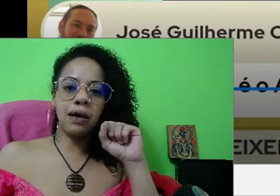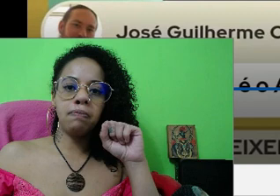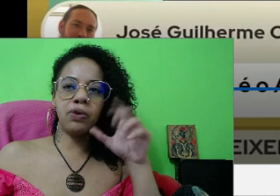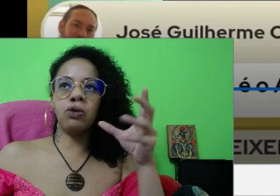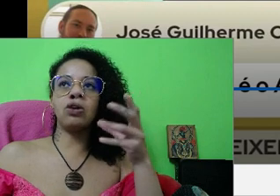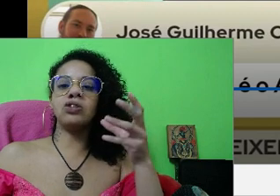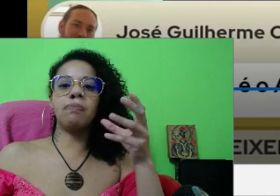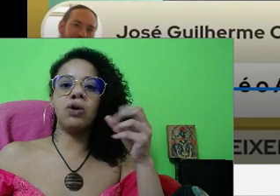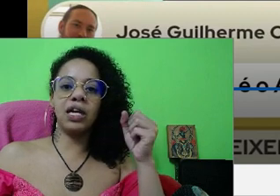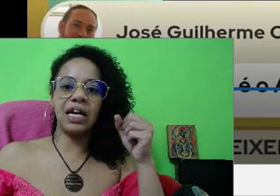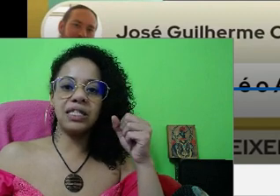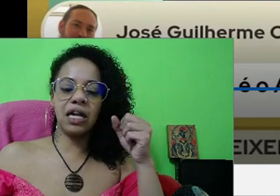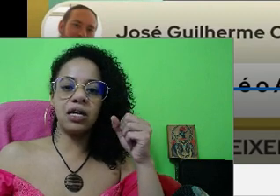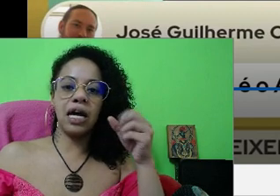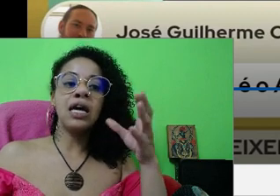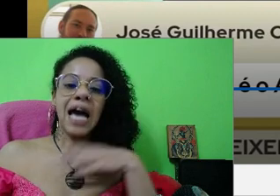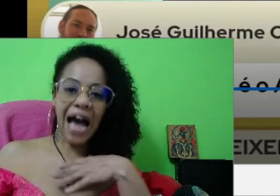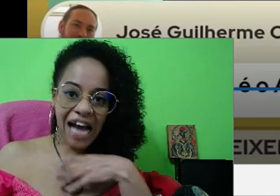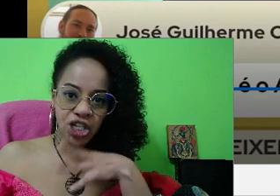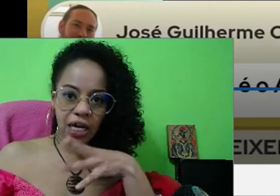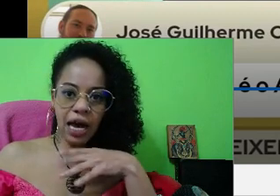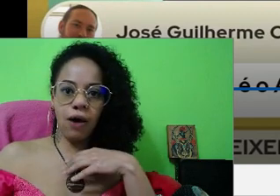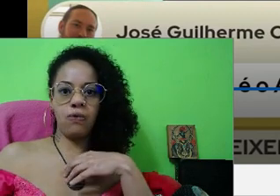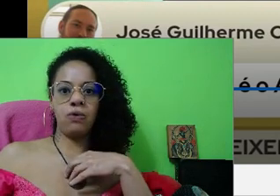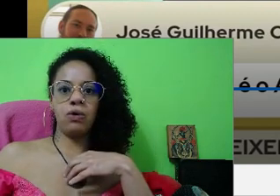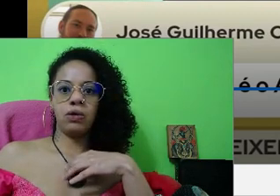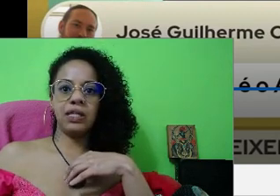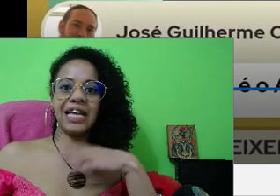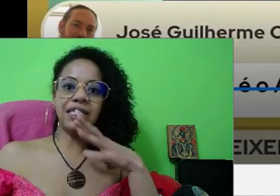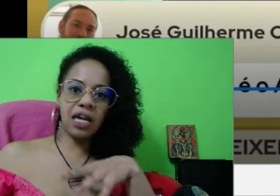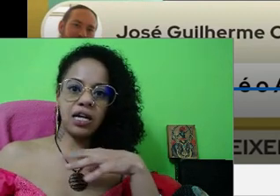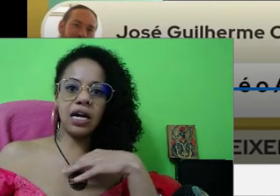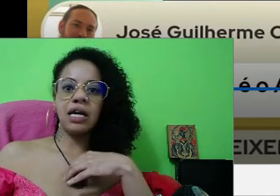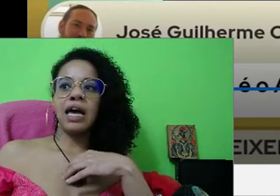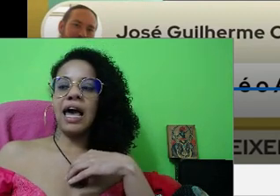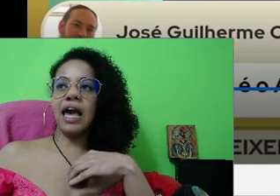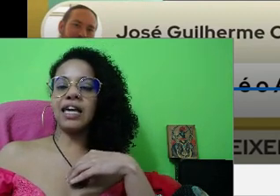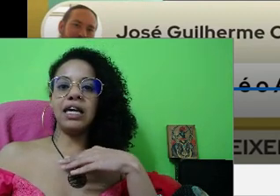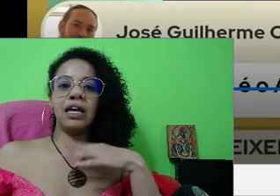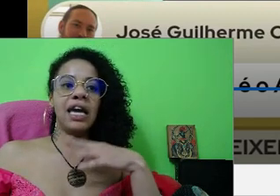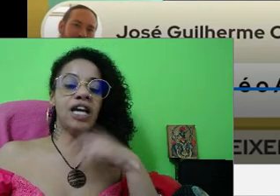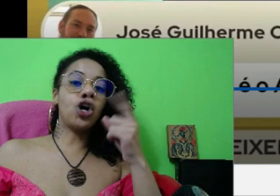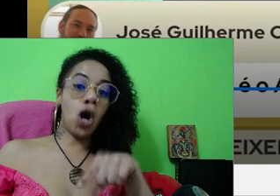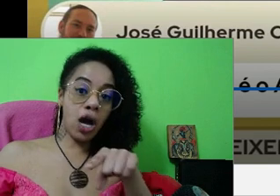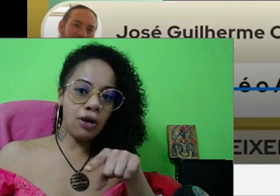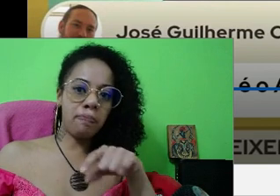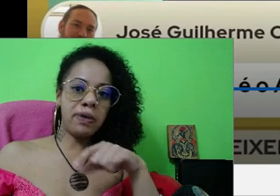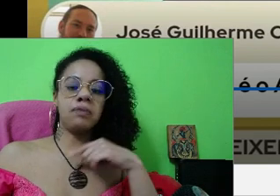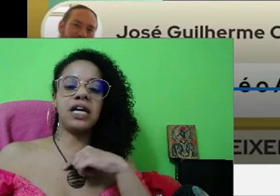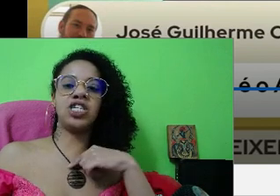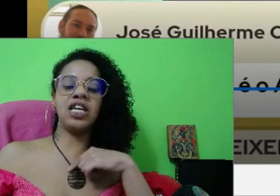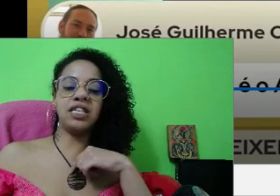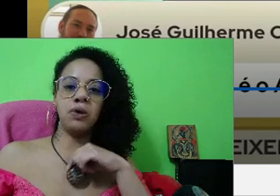entre aspas né porque o nosso bolha da esquerda radical da esquerda é que engole pragmatismo